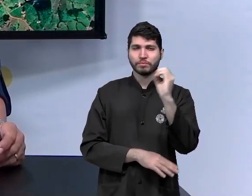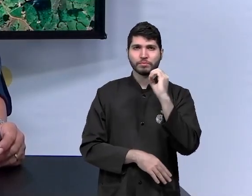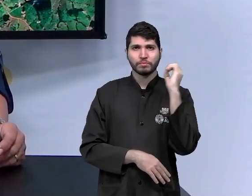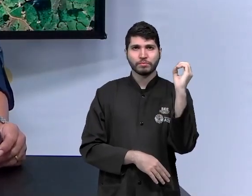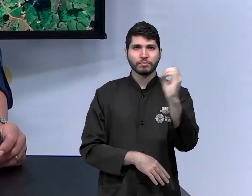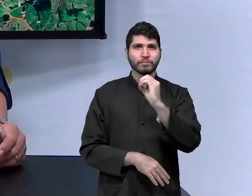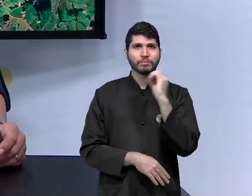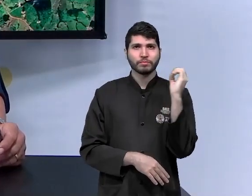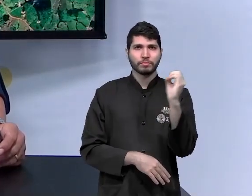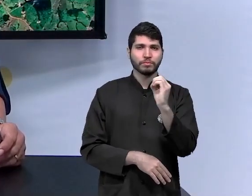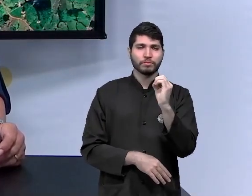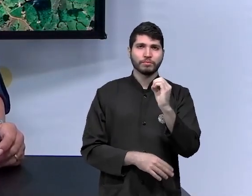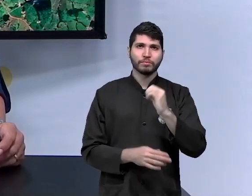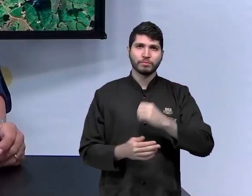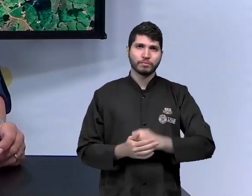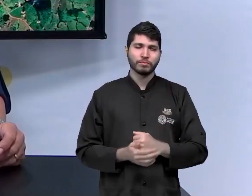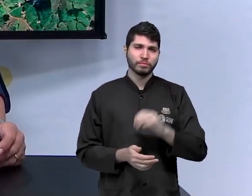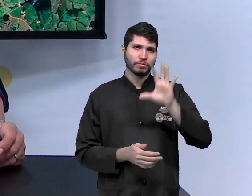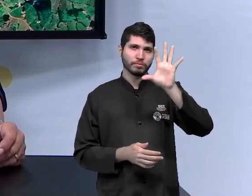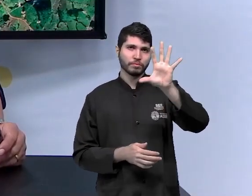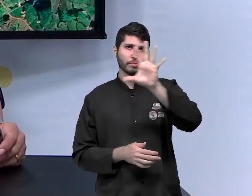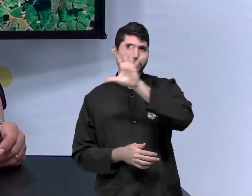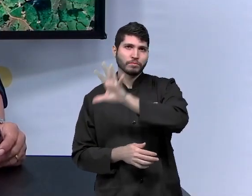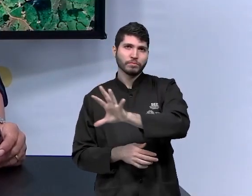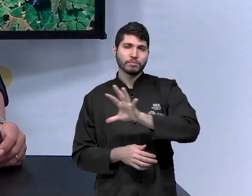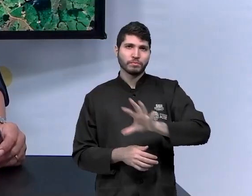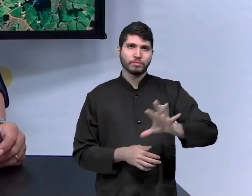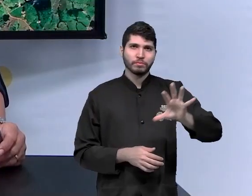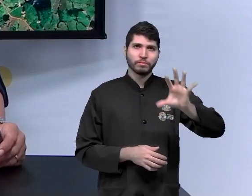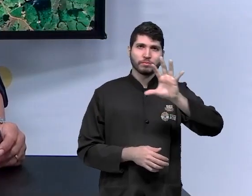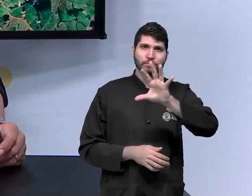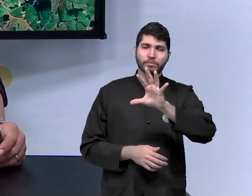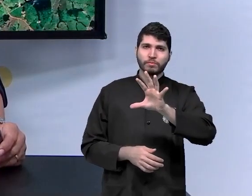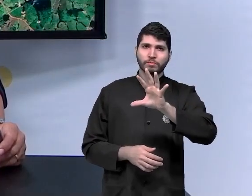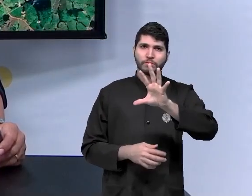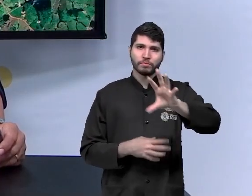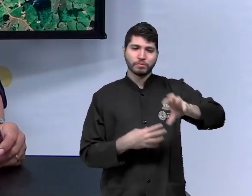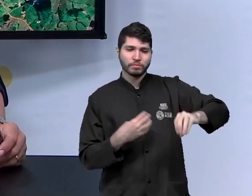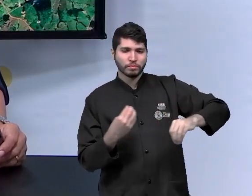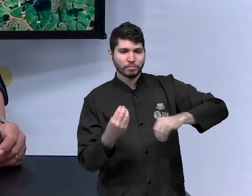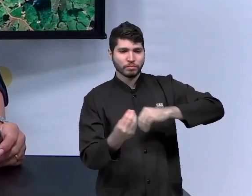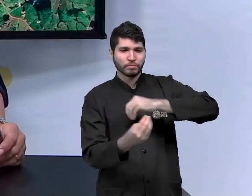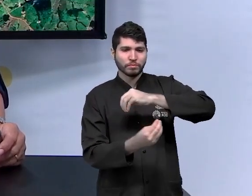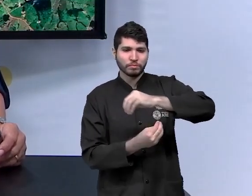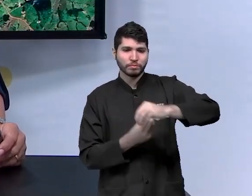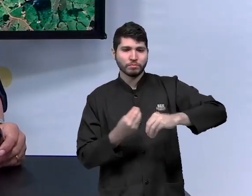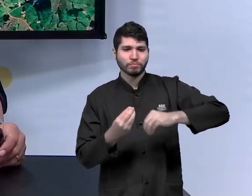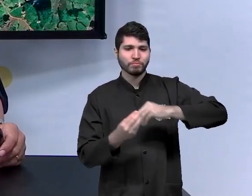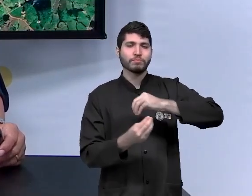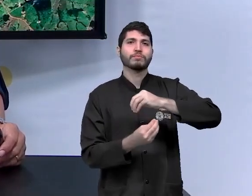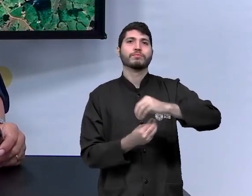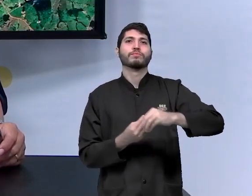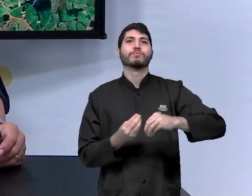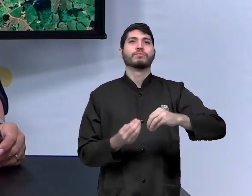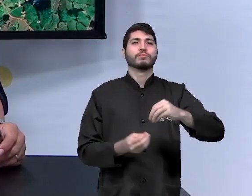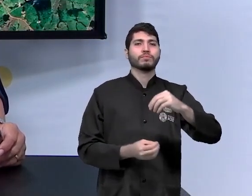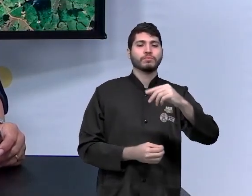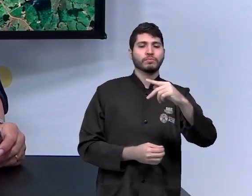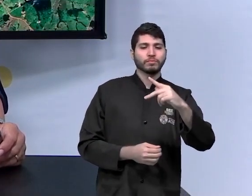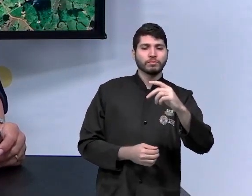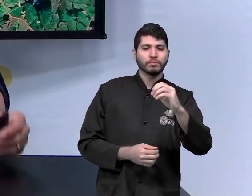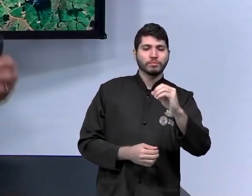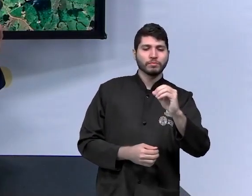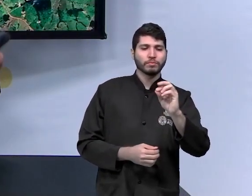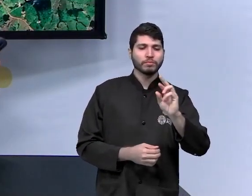Latina. Então, nessas regiões, ocorre um fenômeno chamado portunhol. É um fenômeno linguístico, tá bom? Porque ele